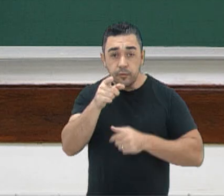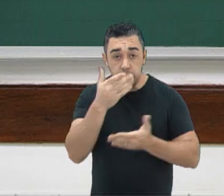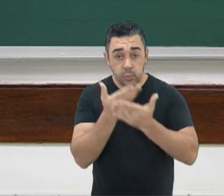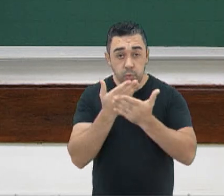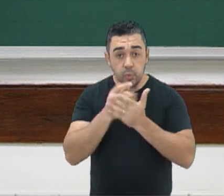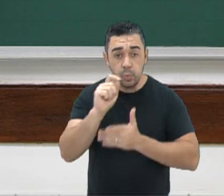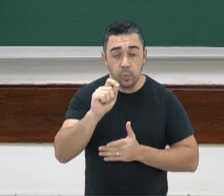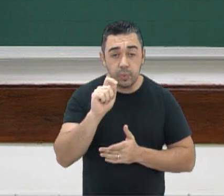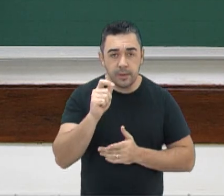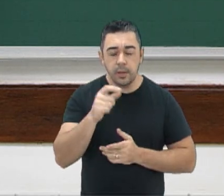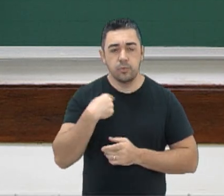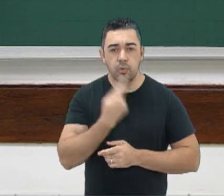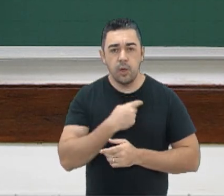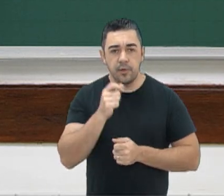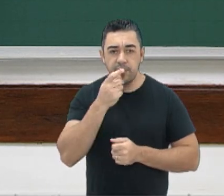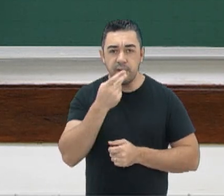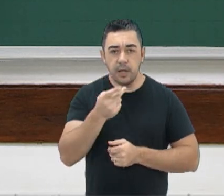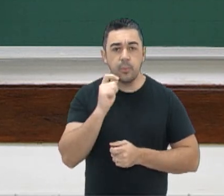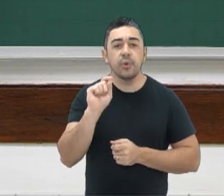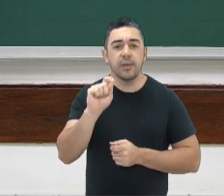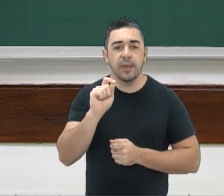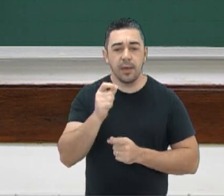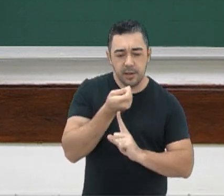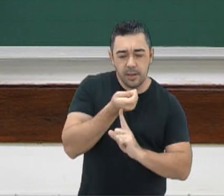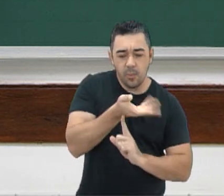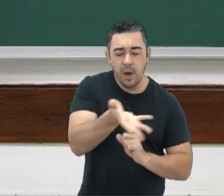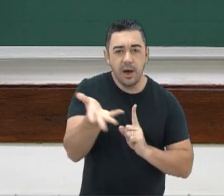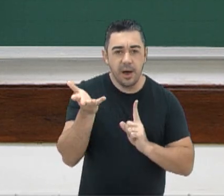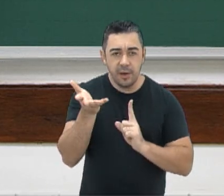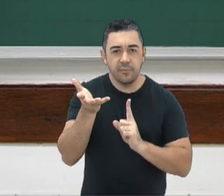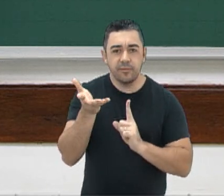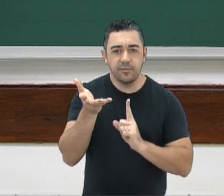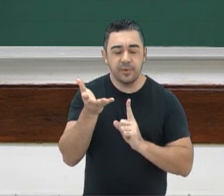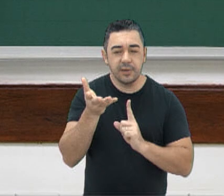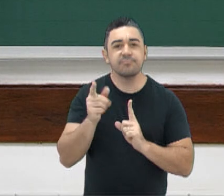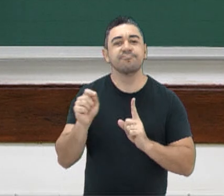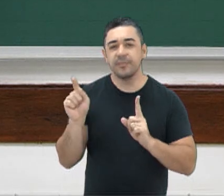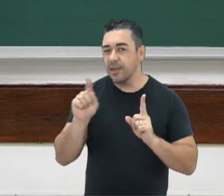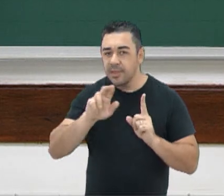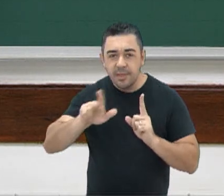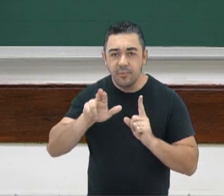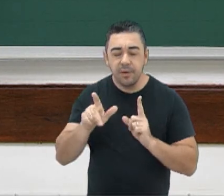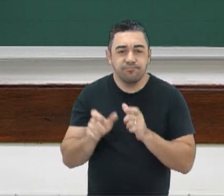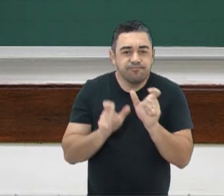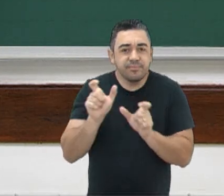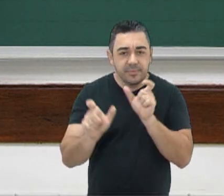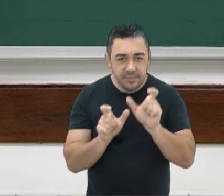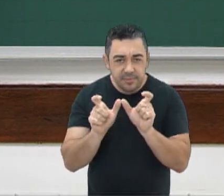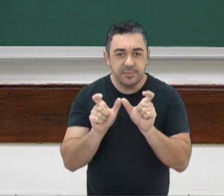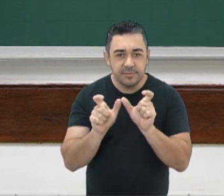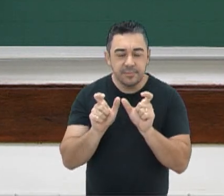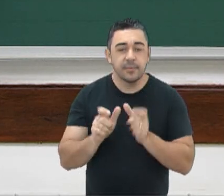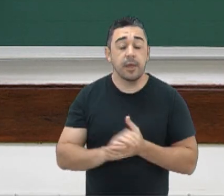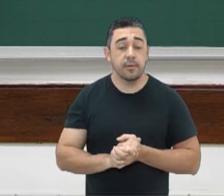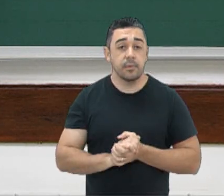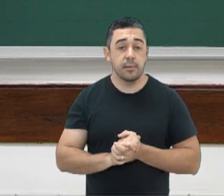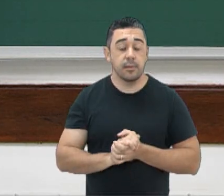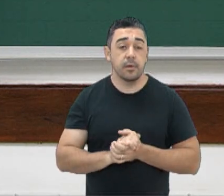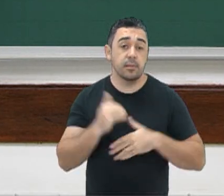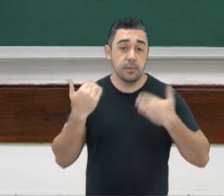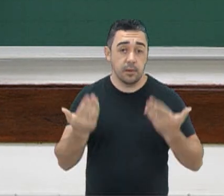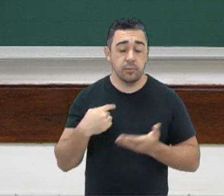isso quando tratamos de linguagem verbal e não verbal. Então, através da análise que faremos,